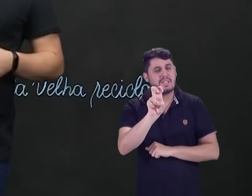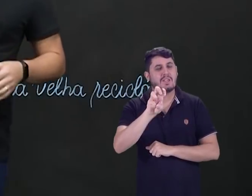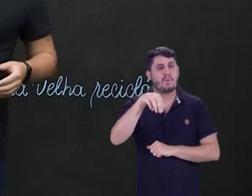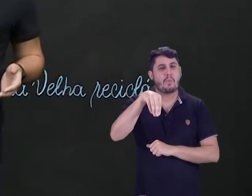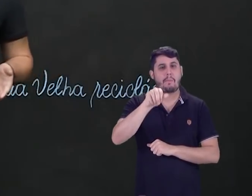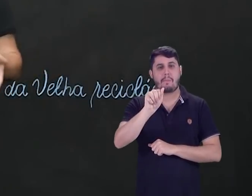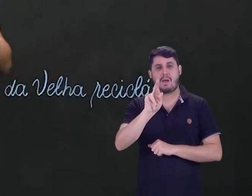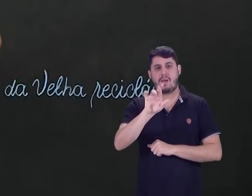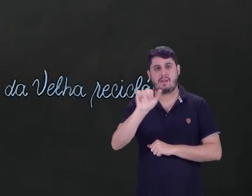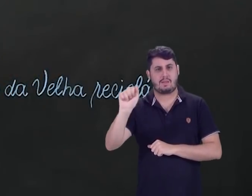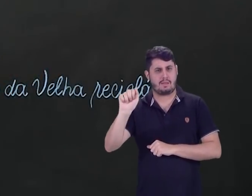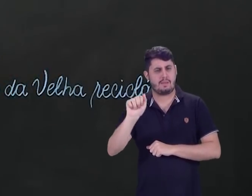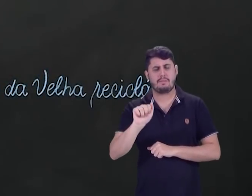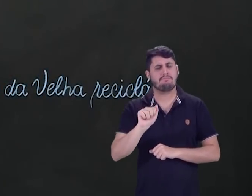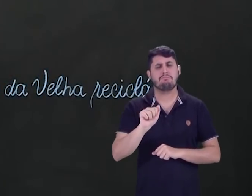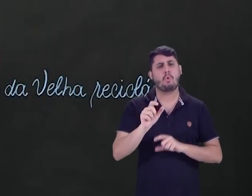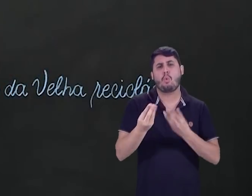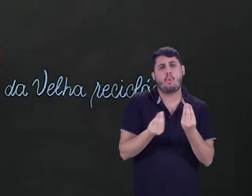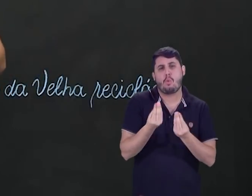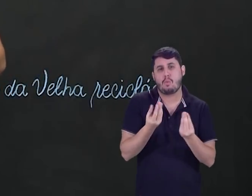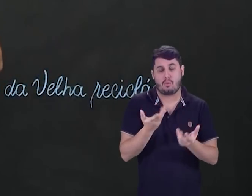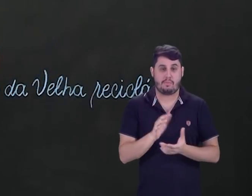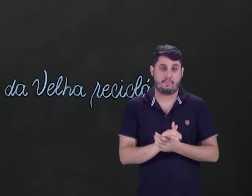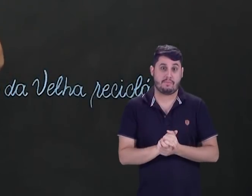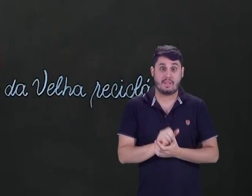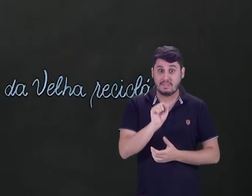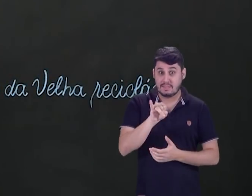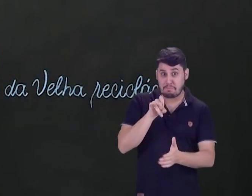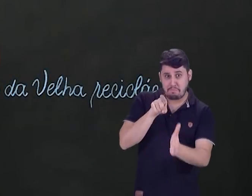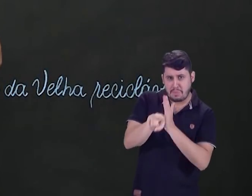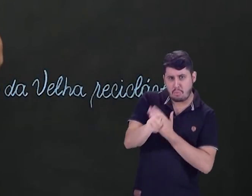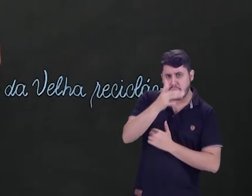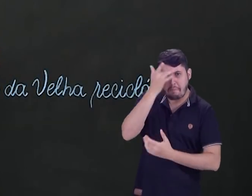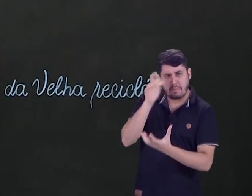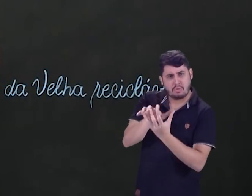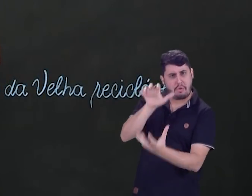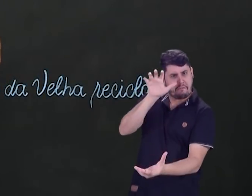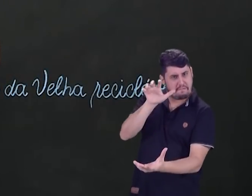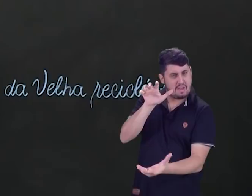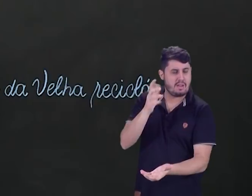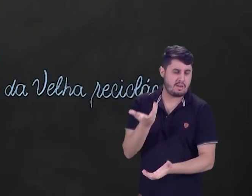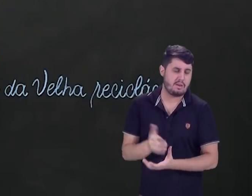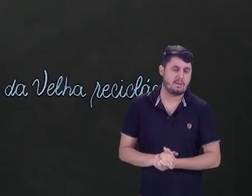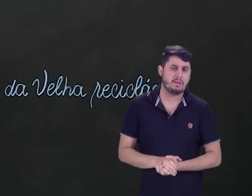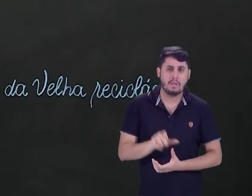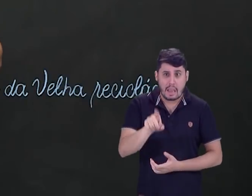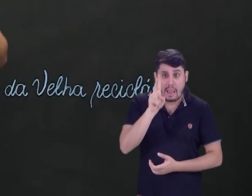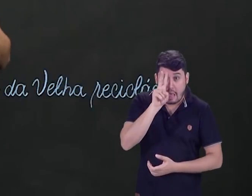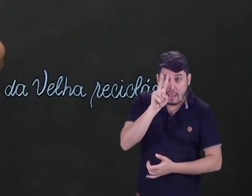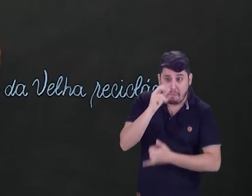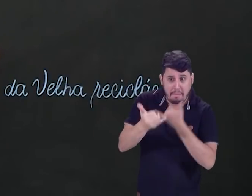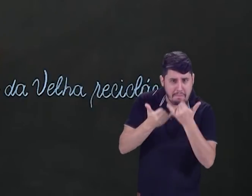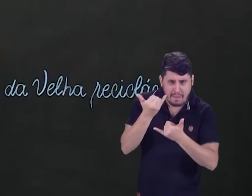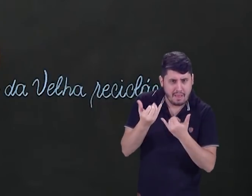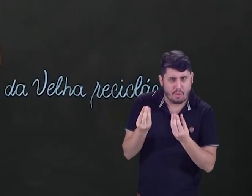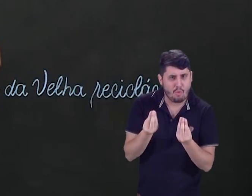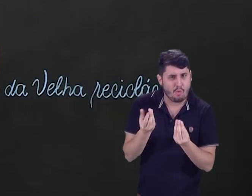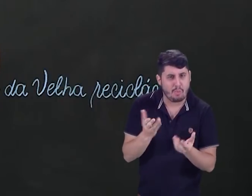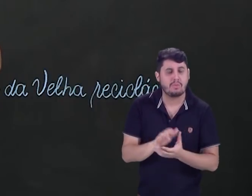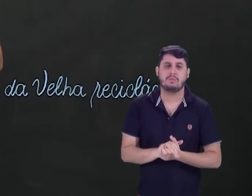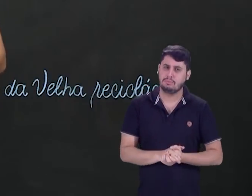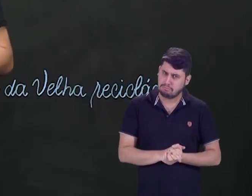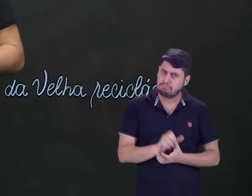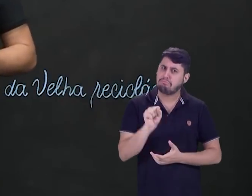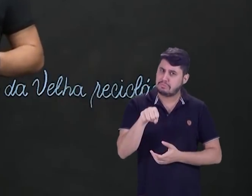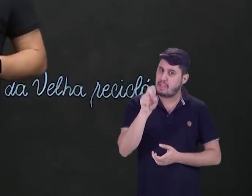das Cinco Marias é um jogo que, se você perguntar para alguém mais velho, você vai falar: você lembra desse jogo? Ele vai com certeza lembrar,